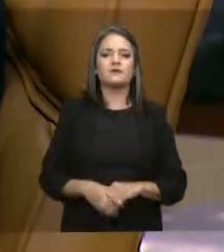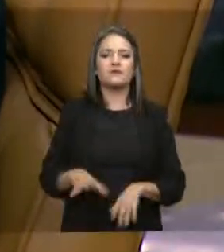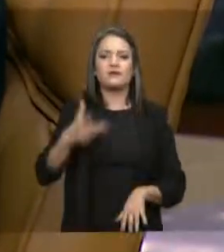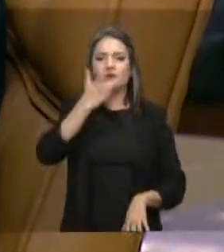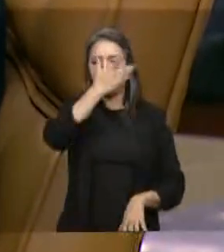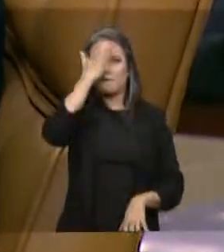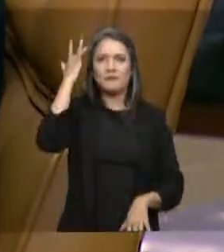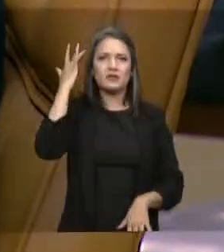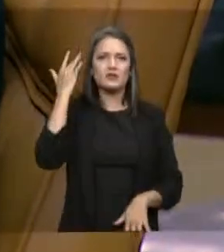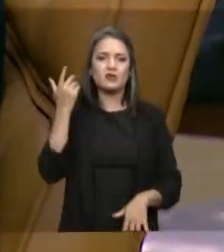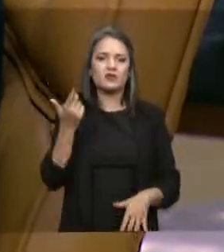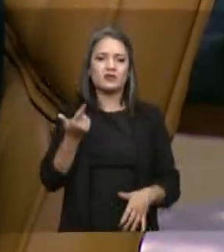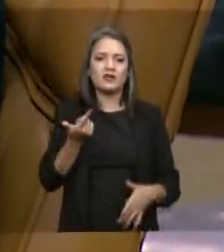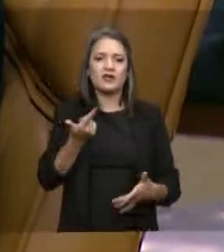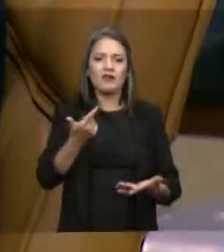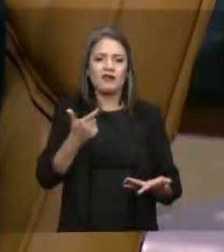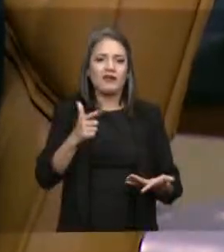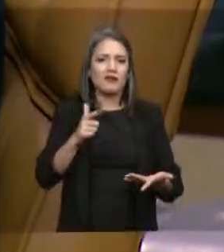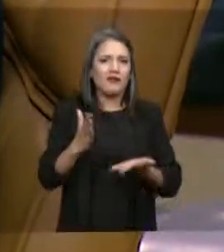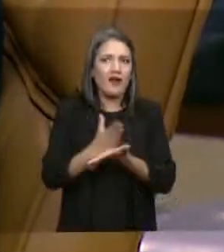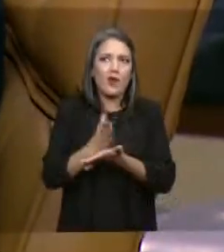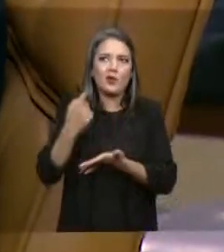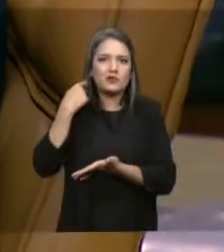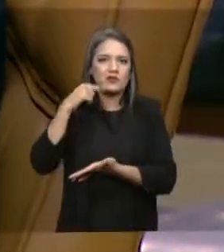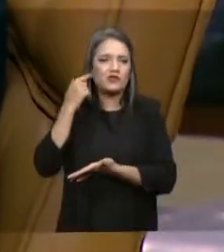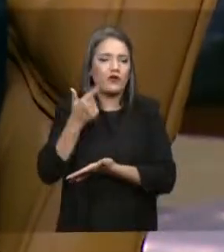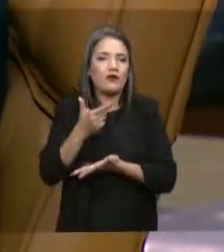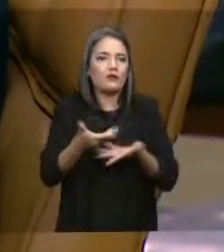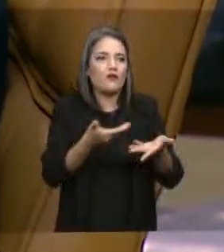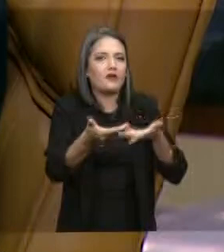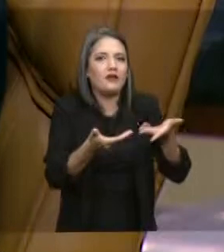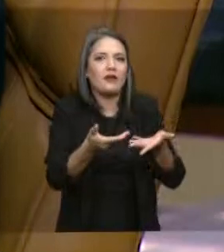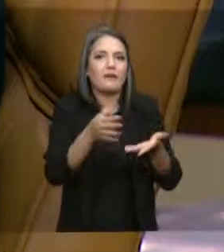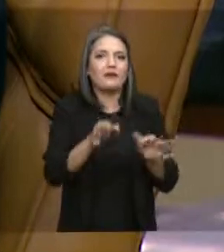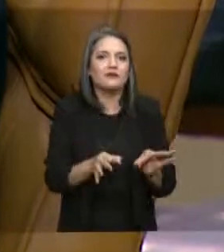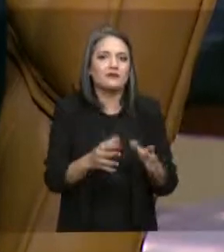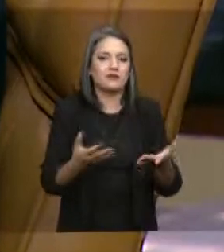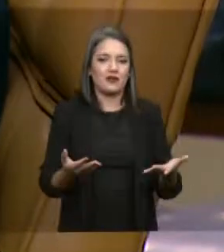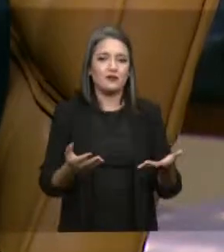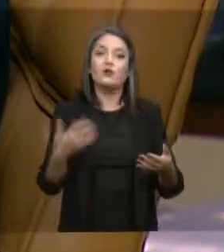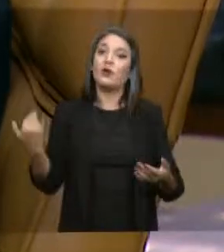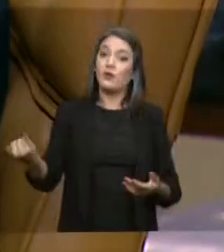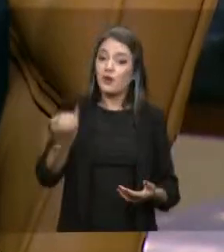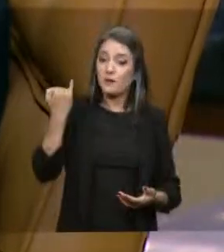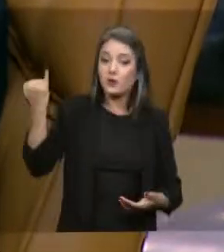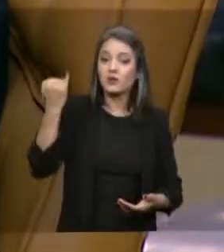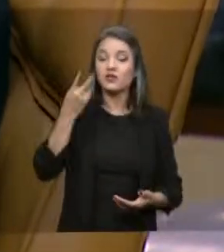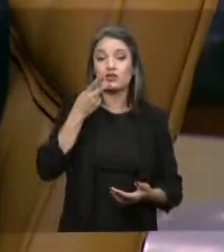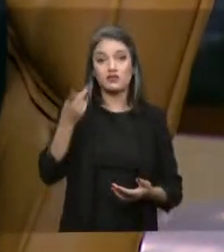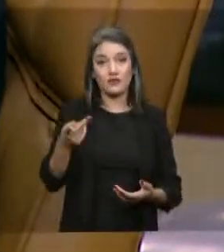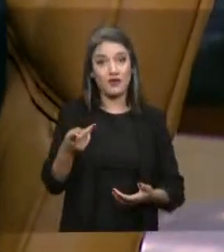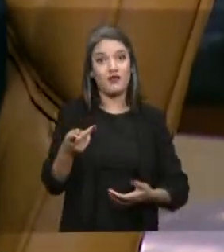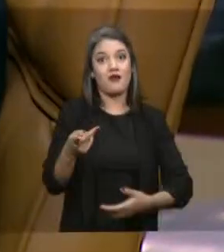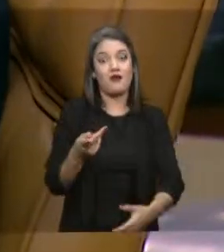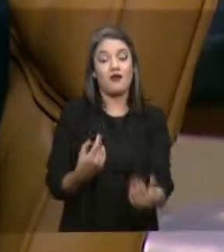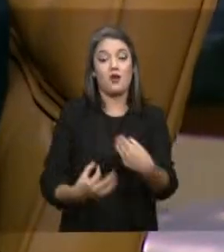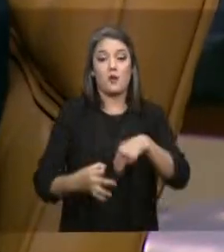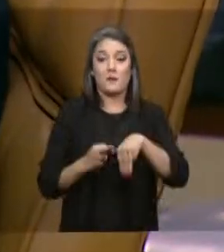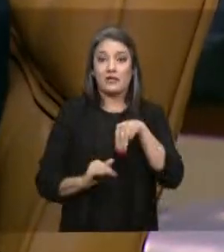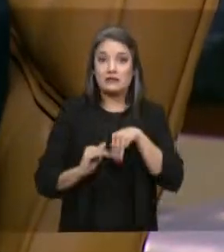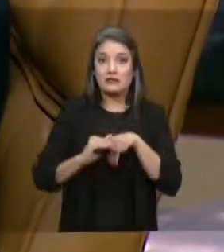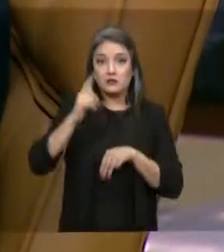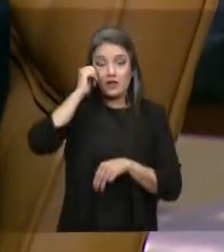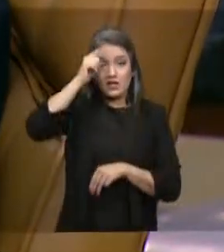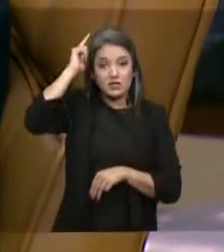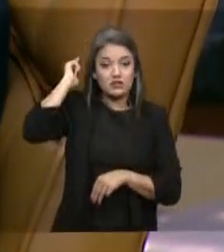devido tratamento na parte de alguns advogados a importância registrar que o próprio Ministro Alexandre e